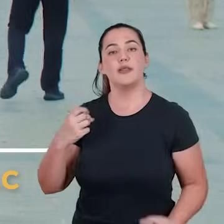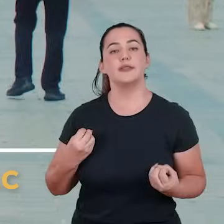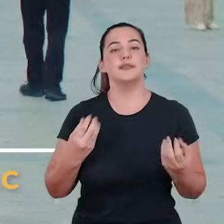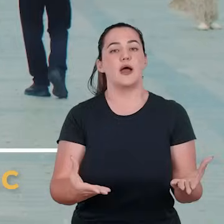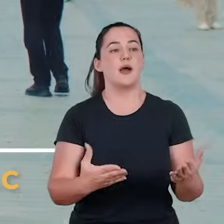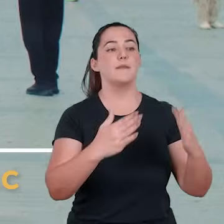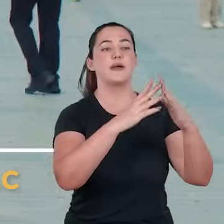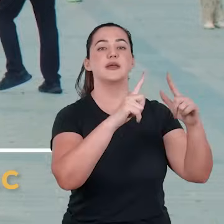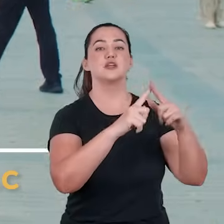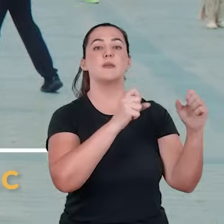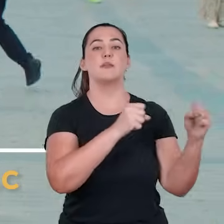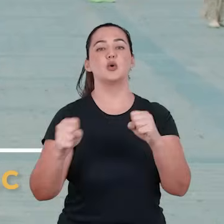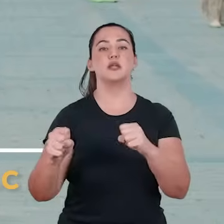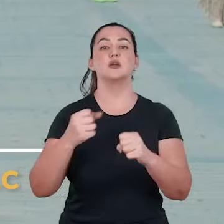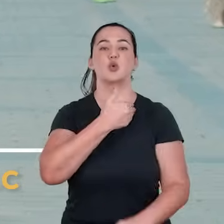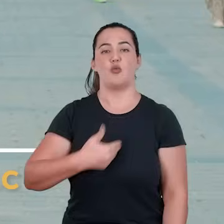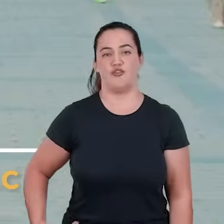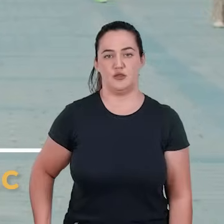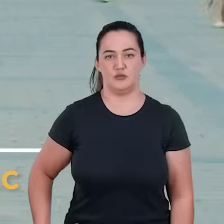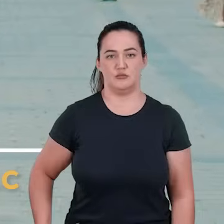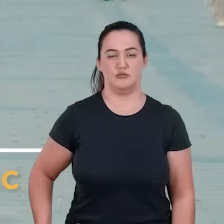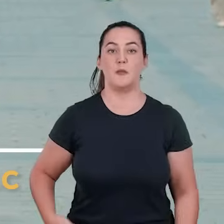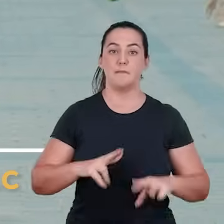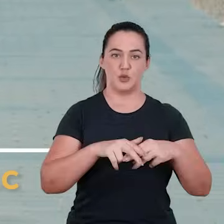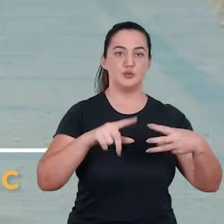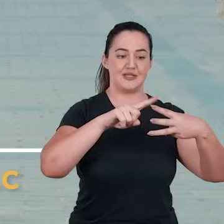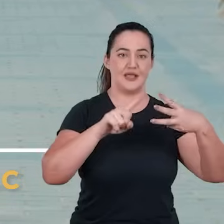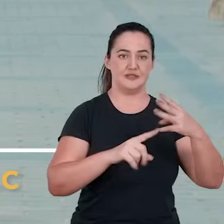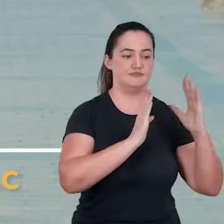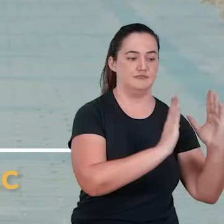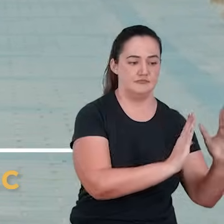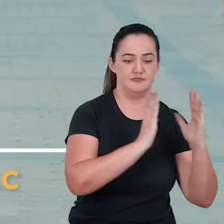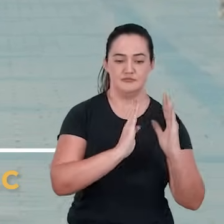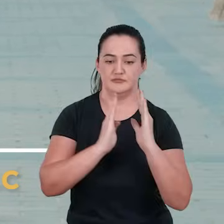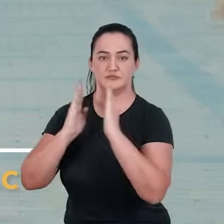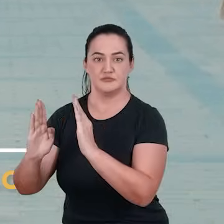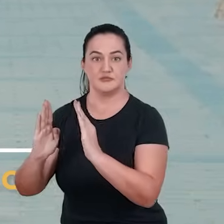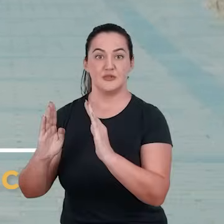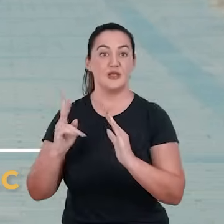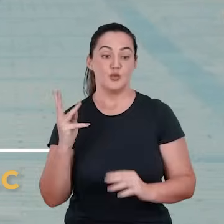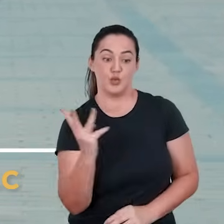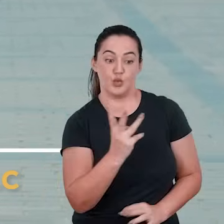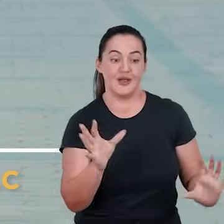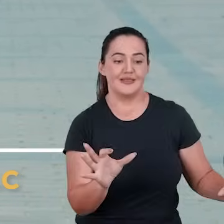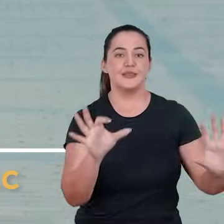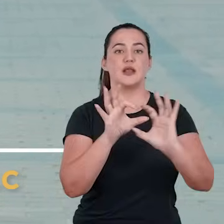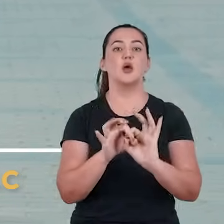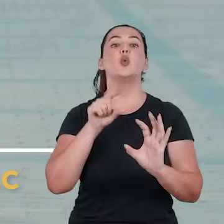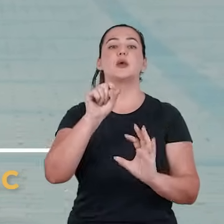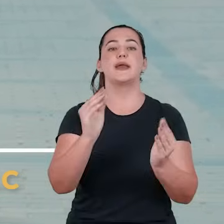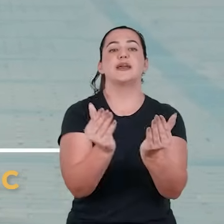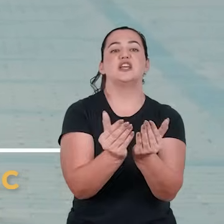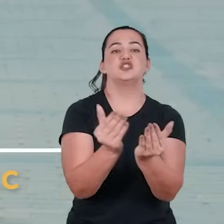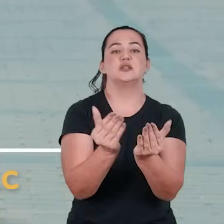nessas 3 situações, ou nesses 3 episódios, Constantino, Clovis e Justiniano, nós vemos a ascensão do